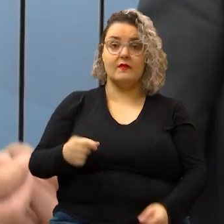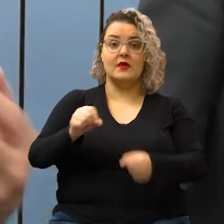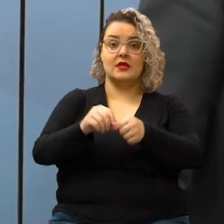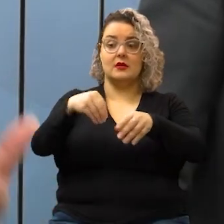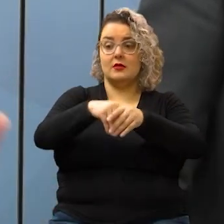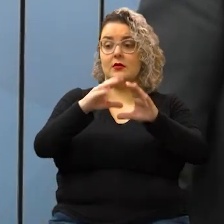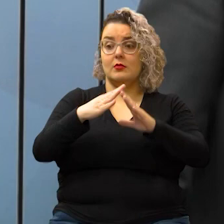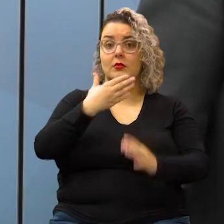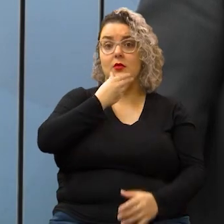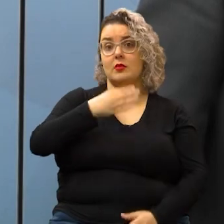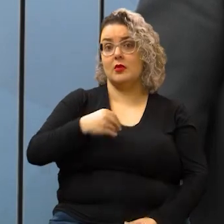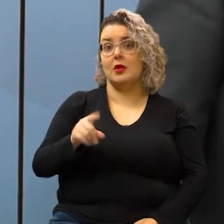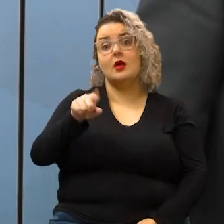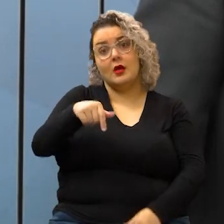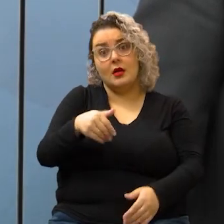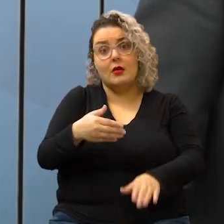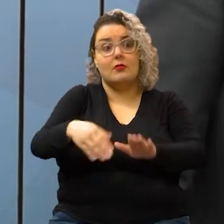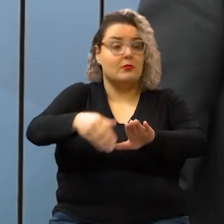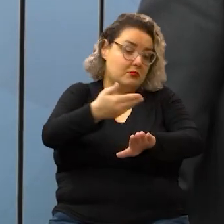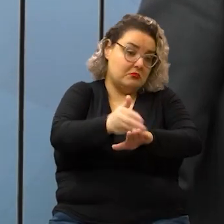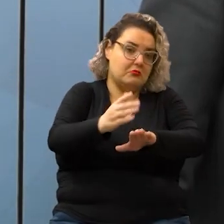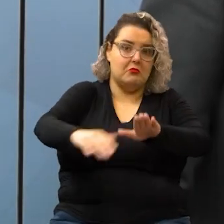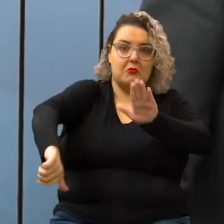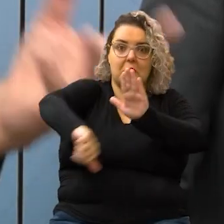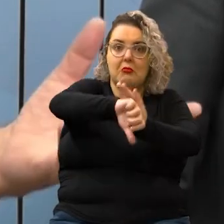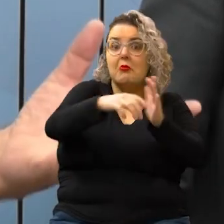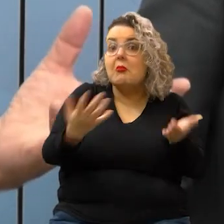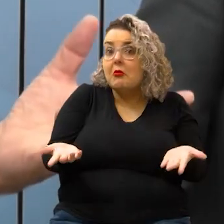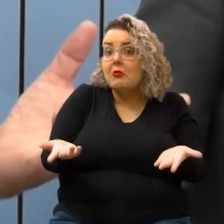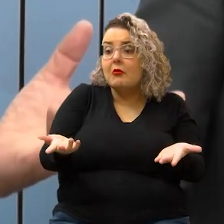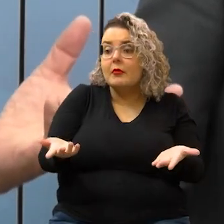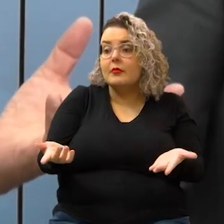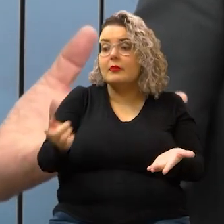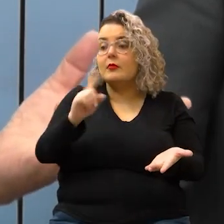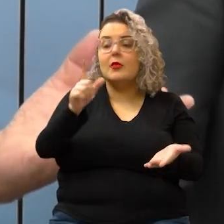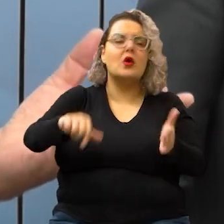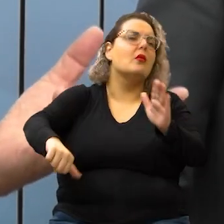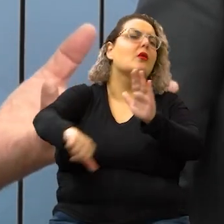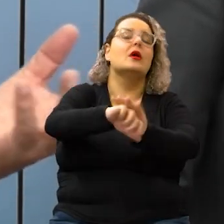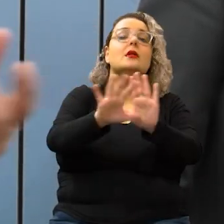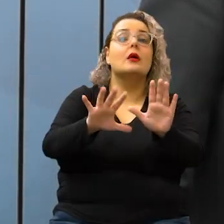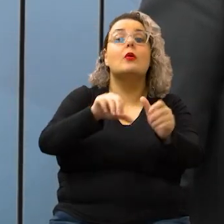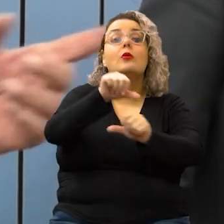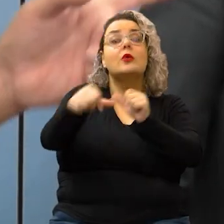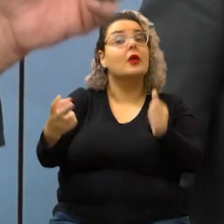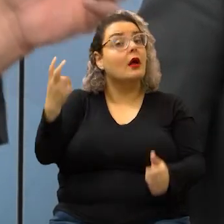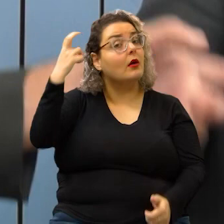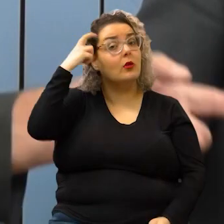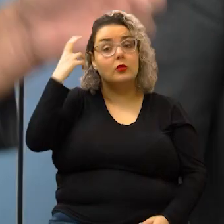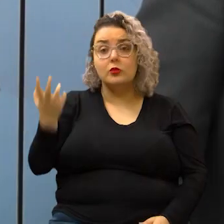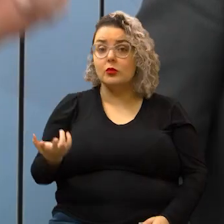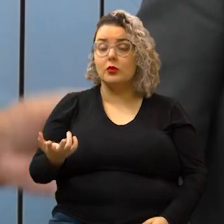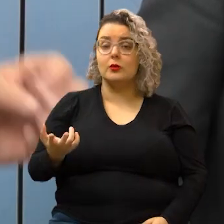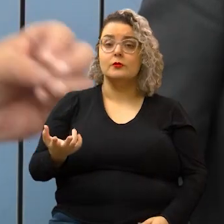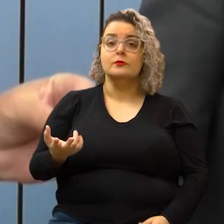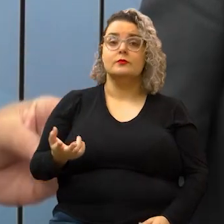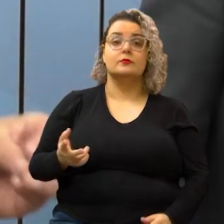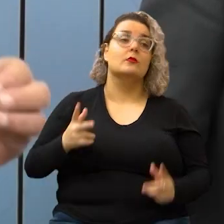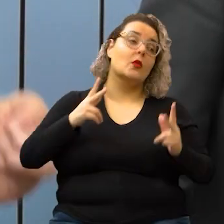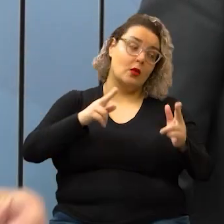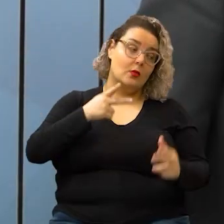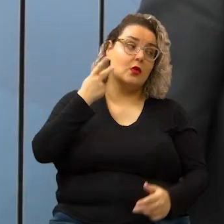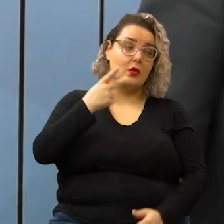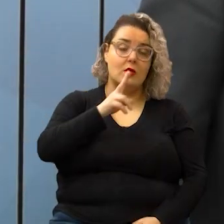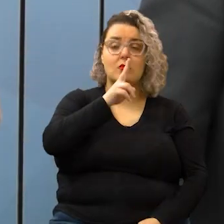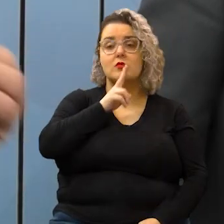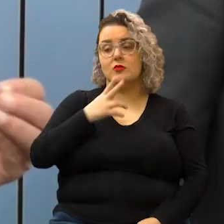para o meu filho, eu estou praticando um crime. Sim. Mas assim, não é criminalizar. A gente precisa mudar a cultura, porque o que o Nelson falou é verdade.